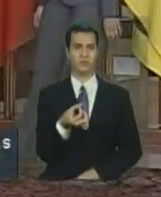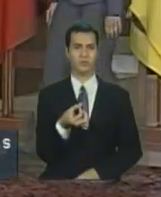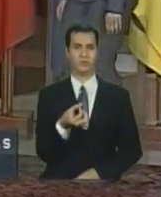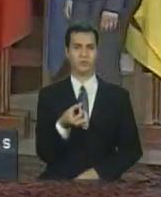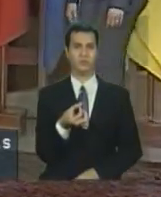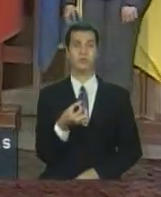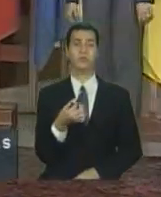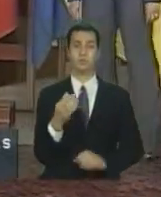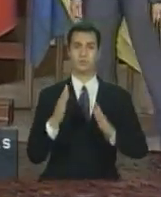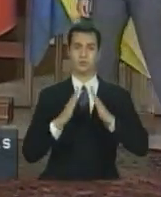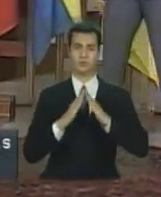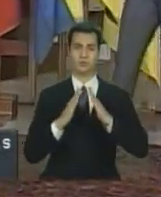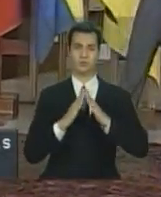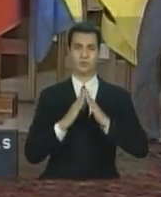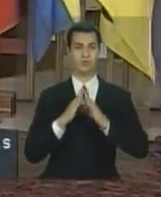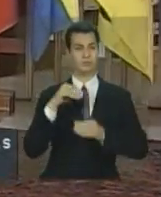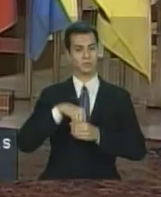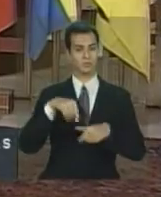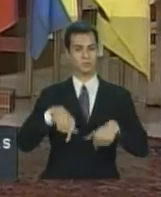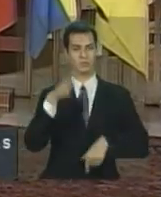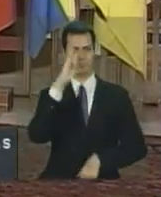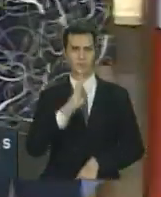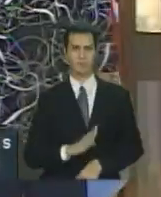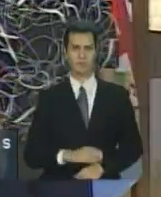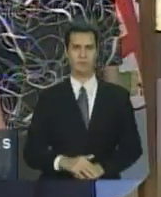são residentes no Brasil.